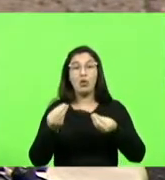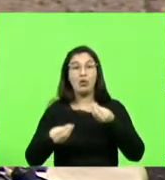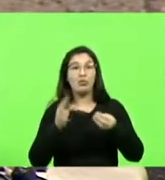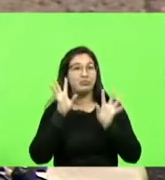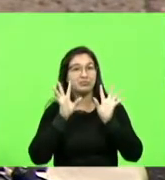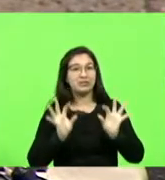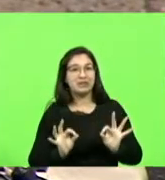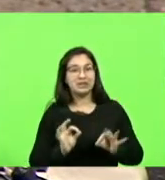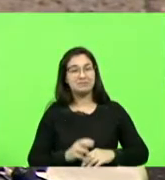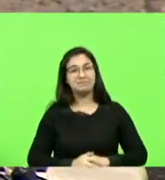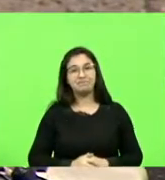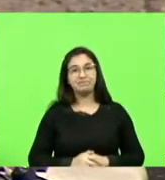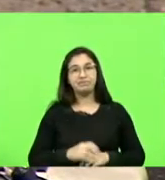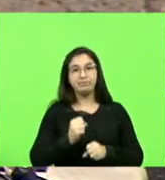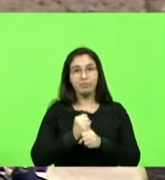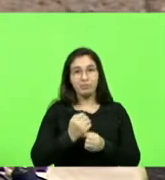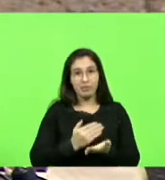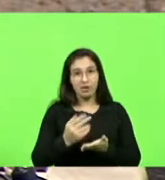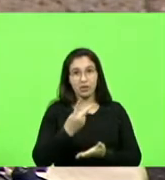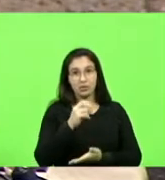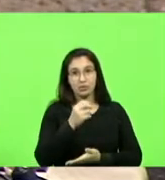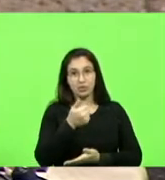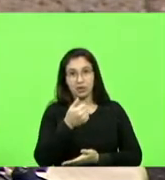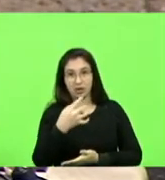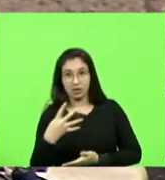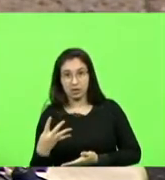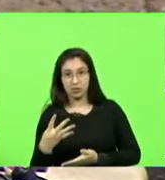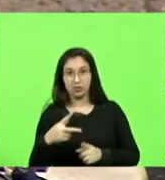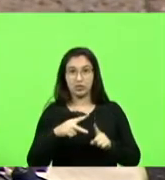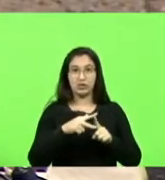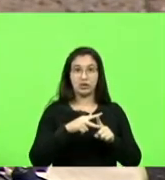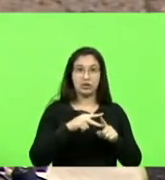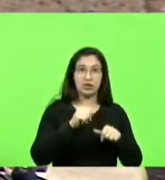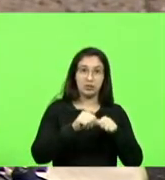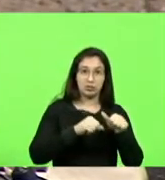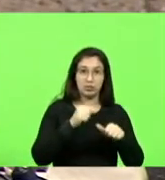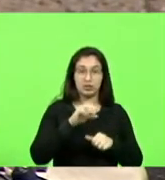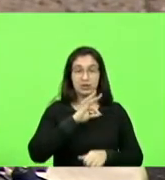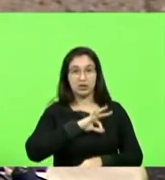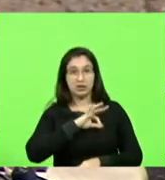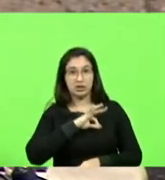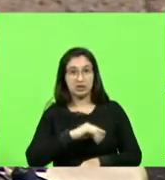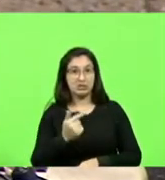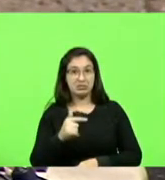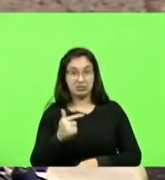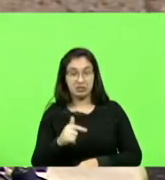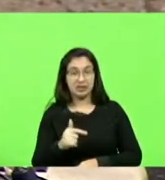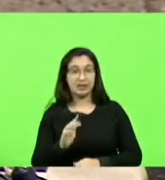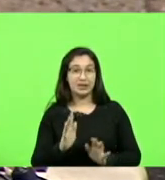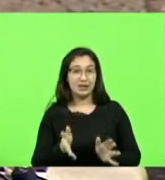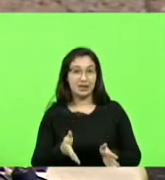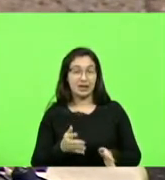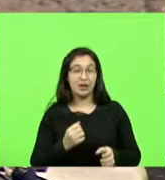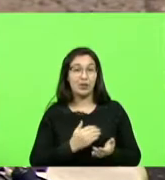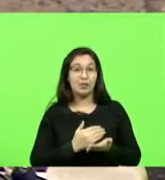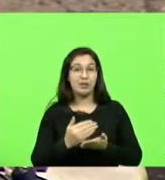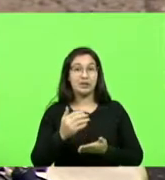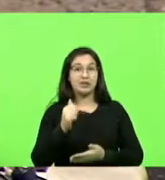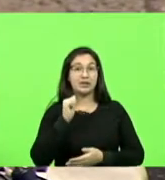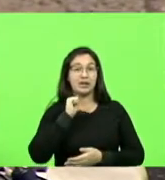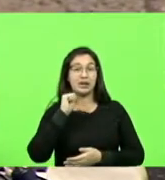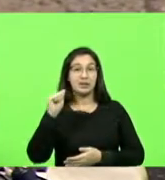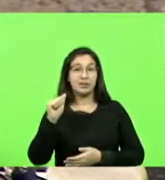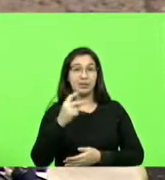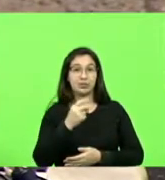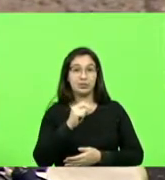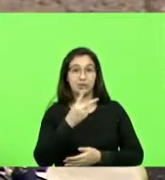Estamos desde 2014 sem reajuste salarial, já é questão trabalhista. Estamos desde abril de 2020 sem os